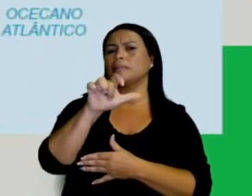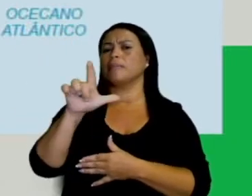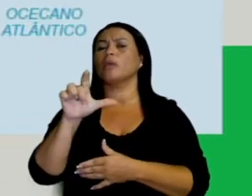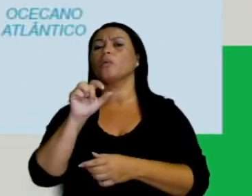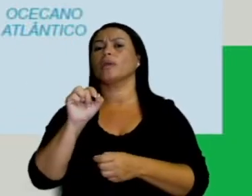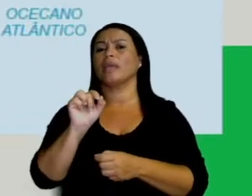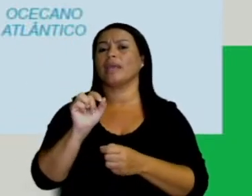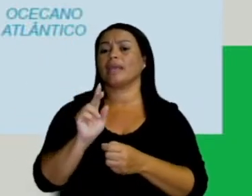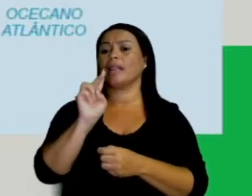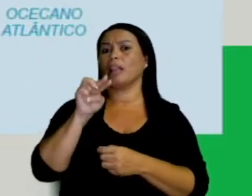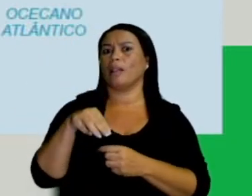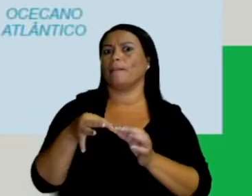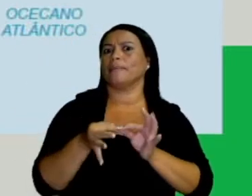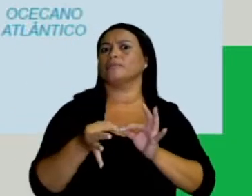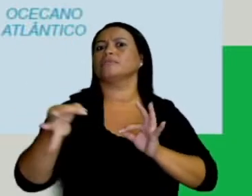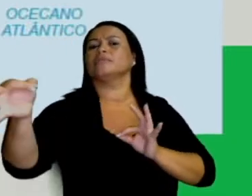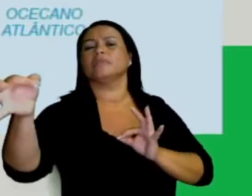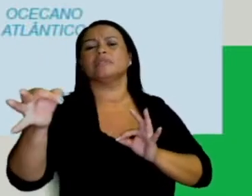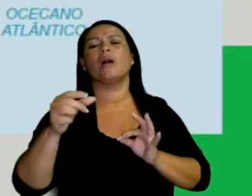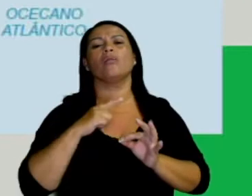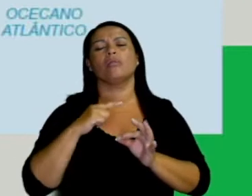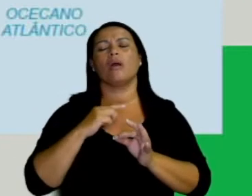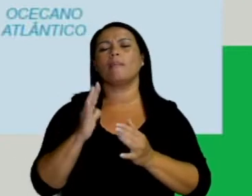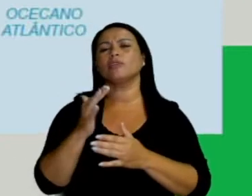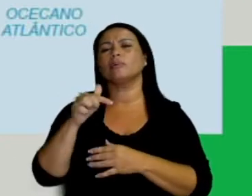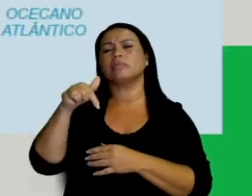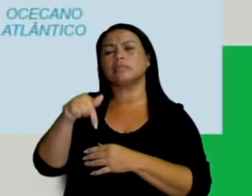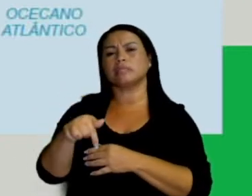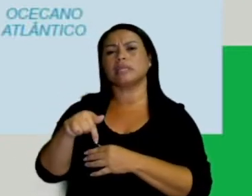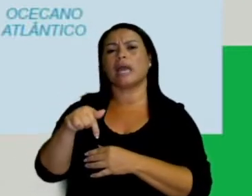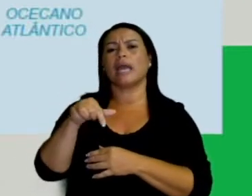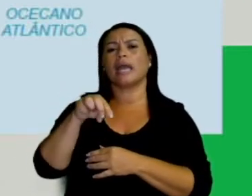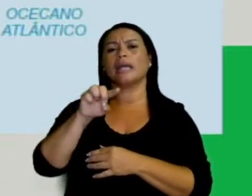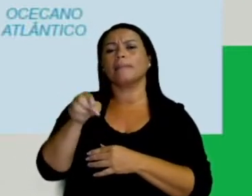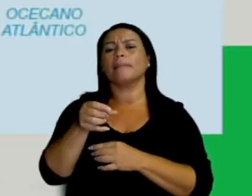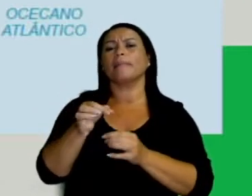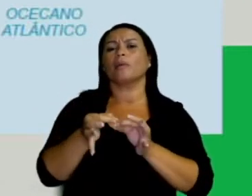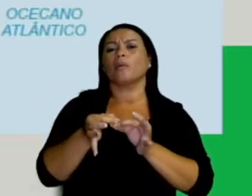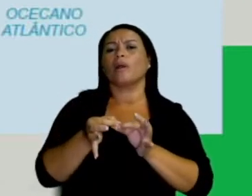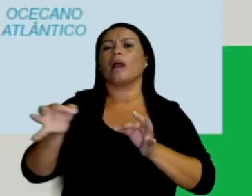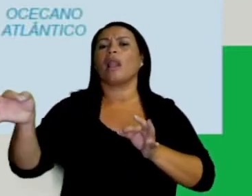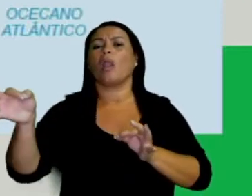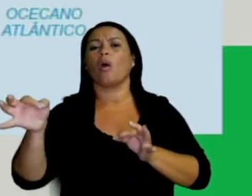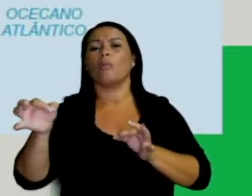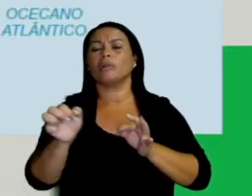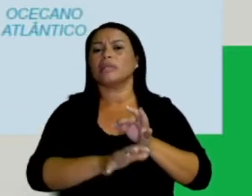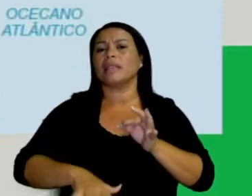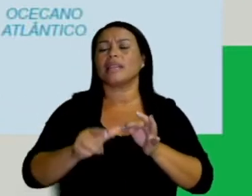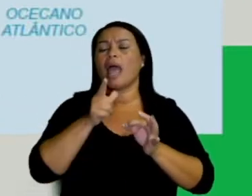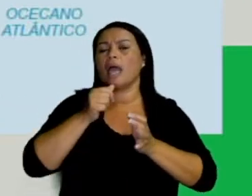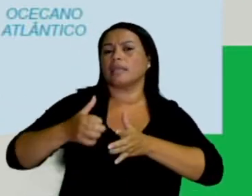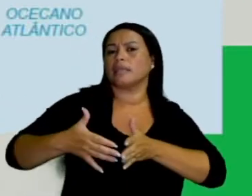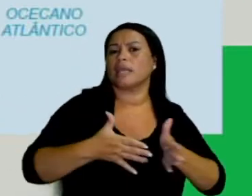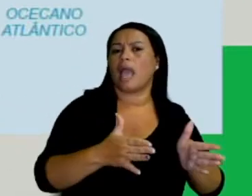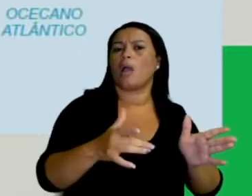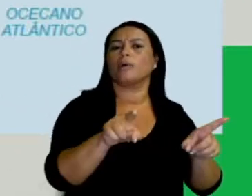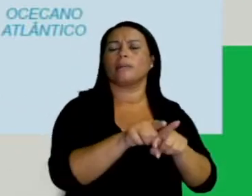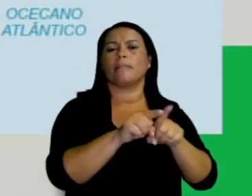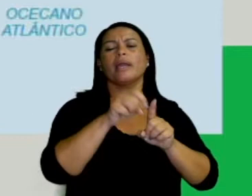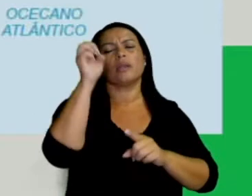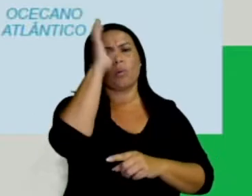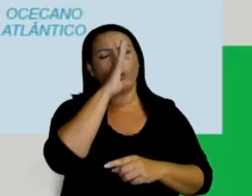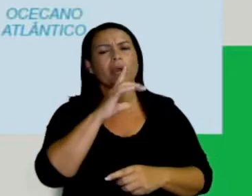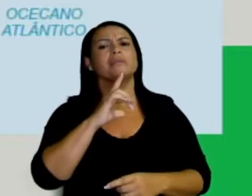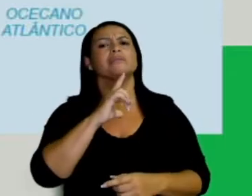fronteira terrestre e mais de 7 mil quilômetros de extensão de fronteira marítima, tá? Então o Brasil tem